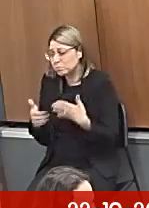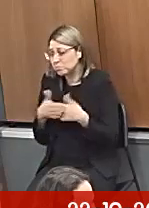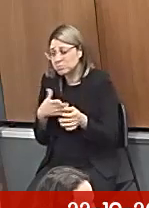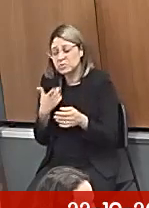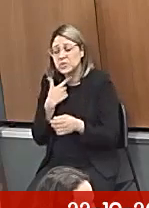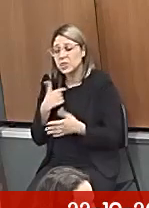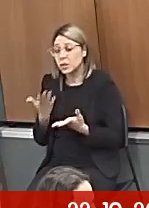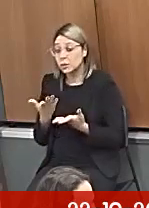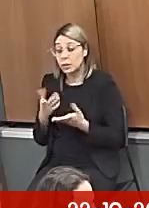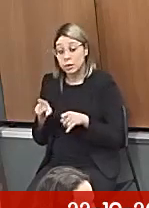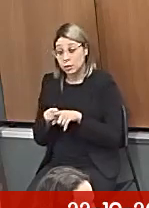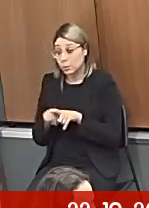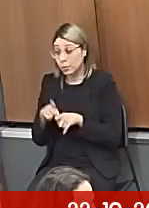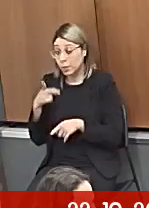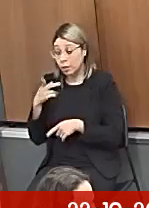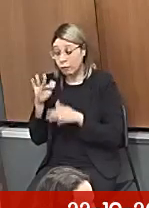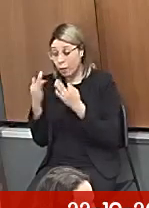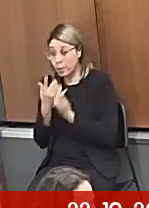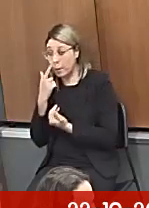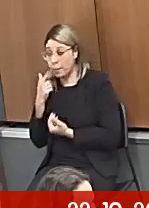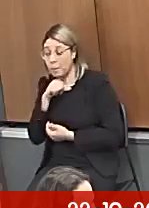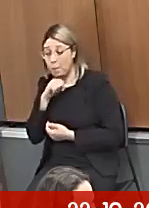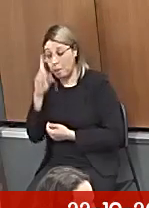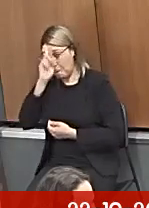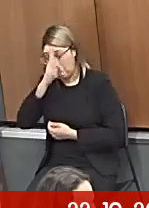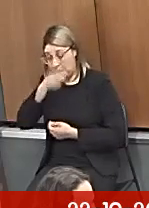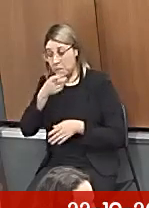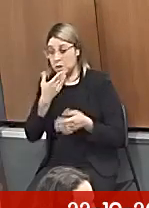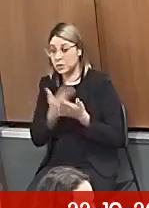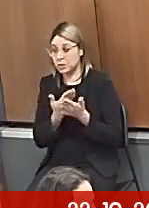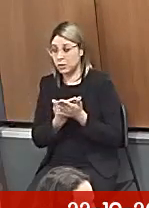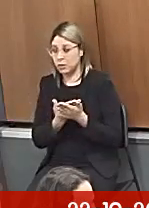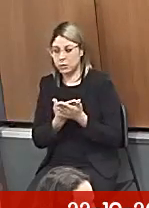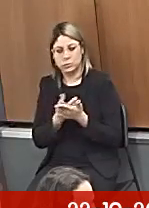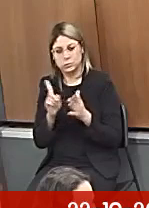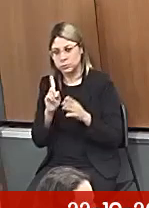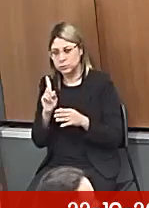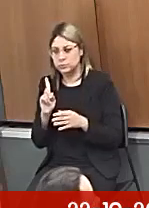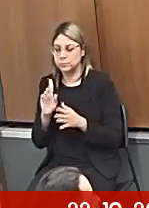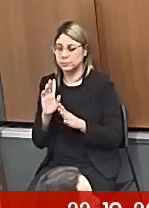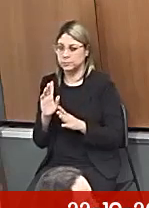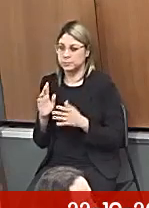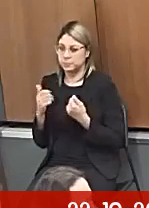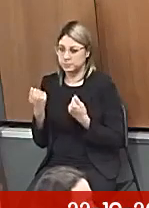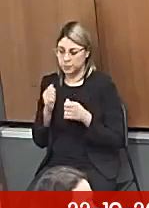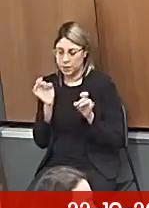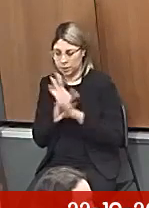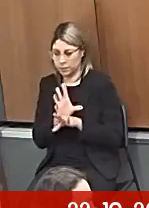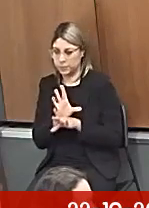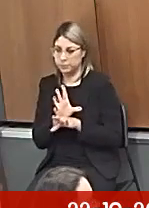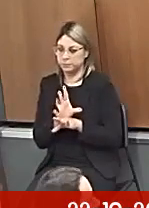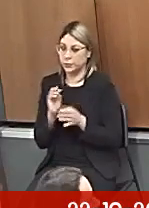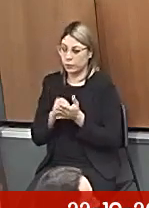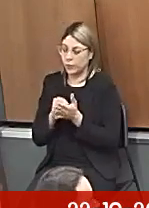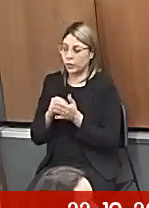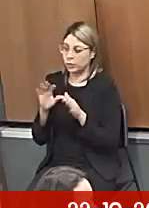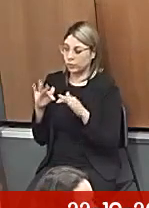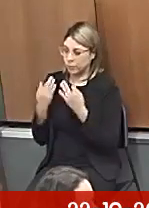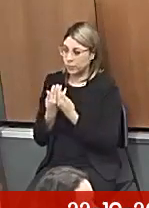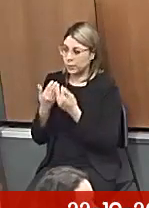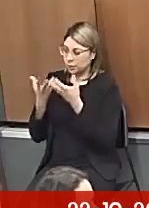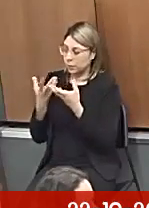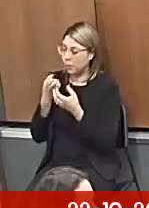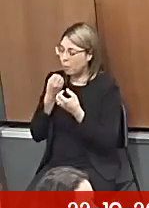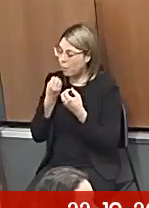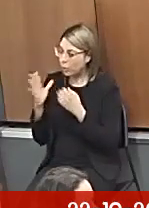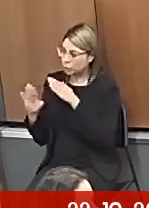Até pai mandando dentro da escola, ao invés desse pai para estar concluir, sendo também atendido. Muito obrigado.